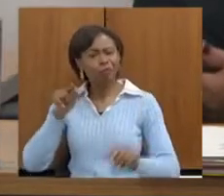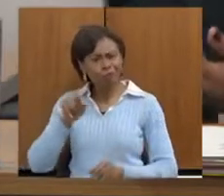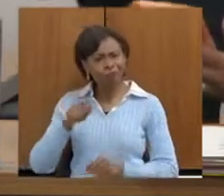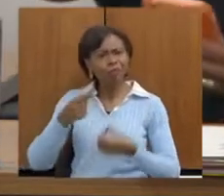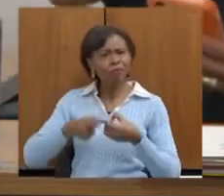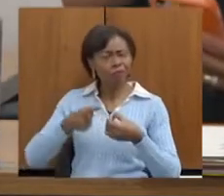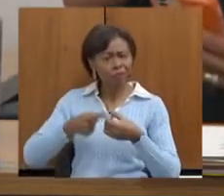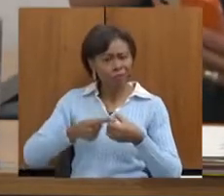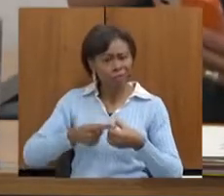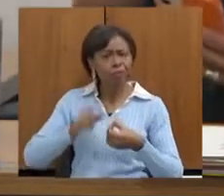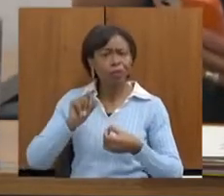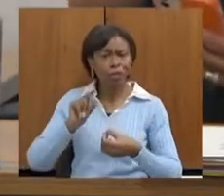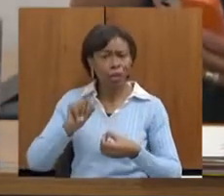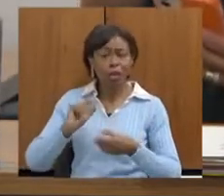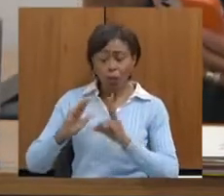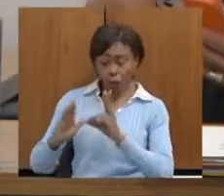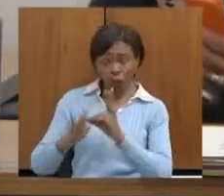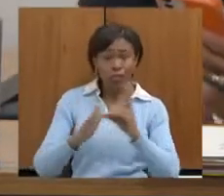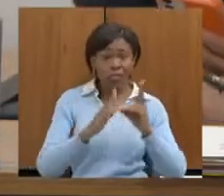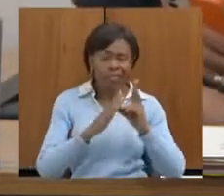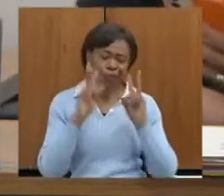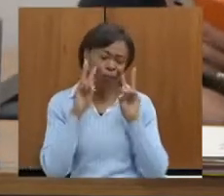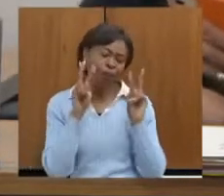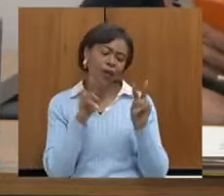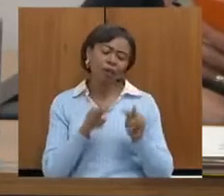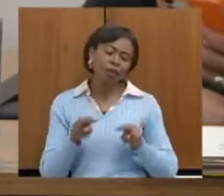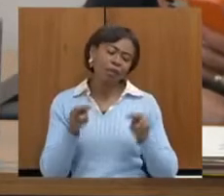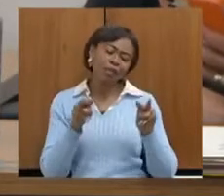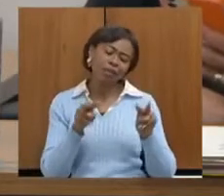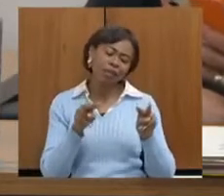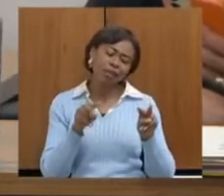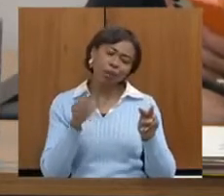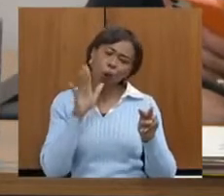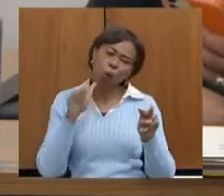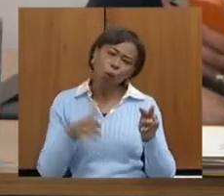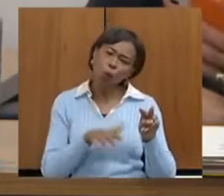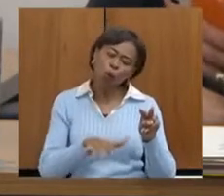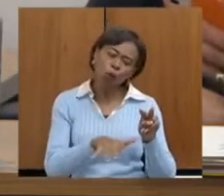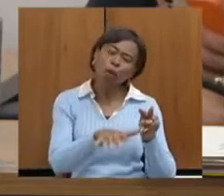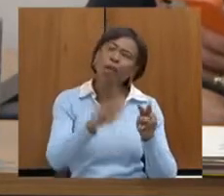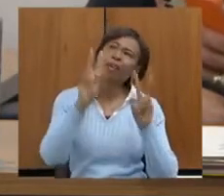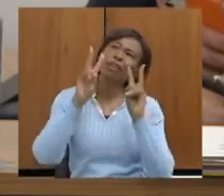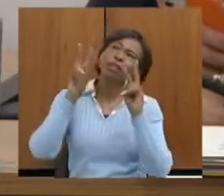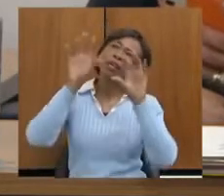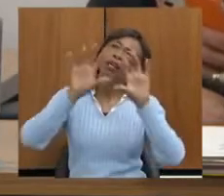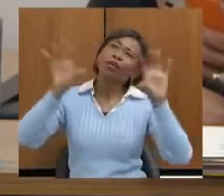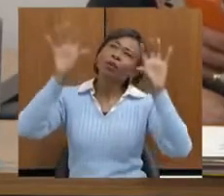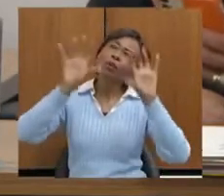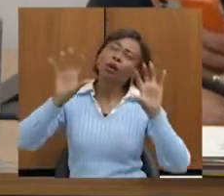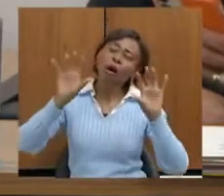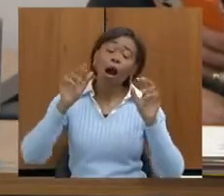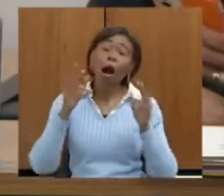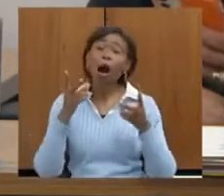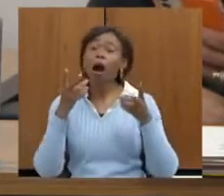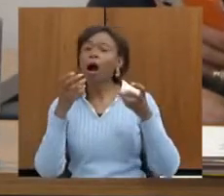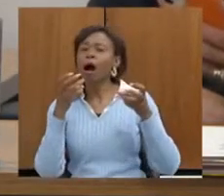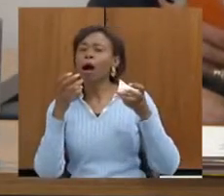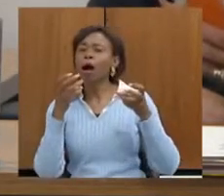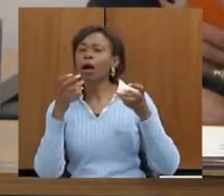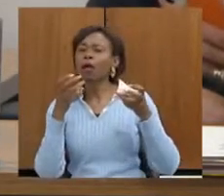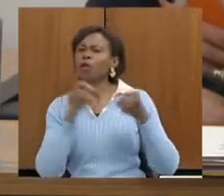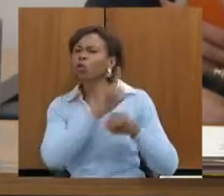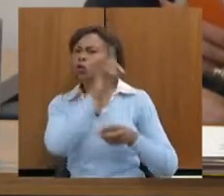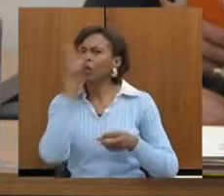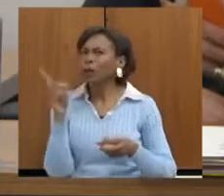os povos indígenas conseguem olhar para o Rio para as nuvens e saber se o dia vai ser bom se vai ser ruim se é um